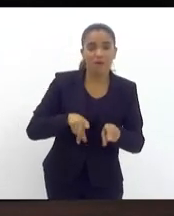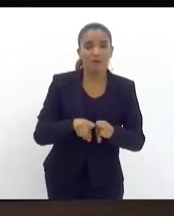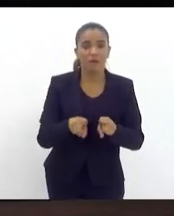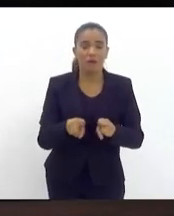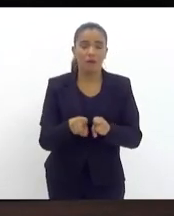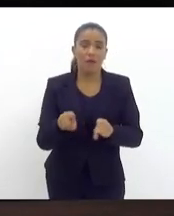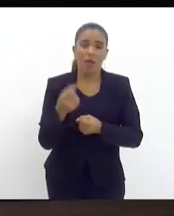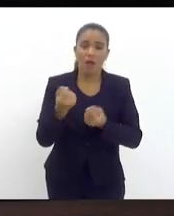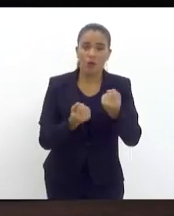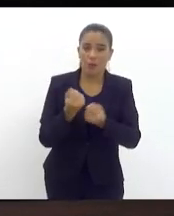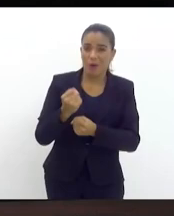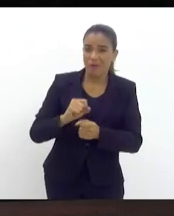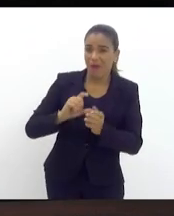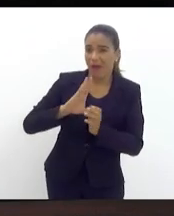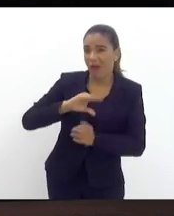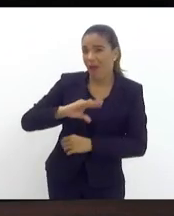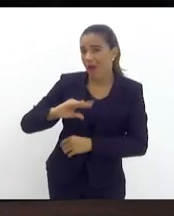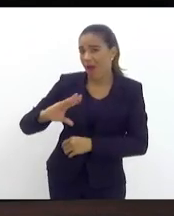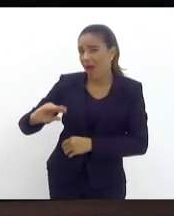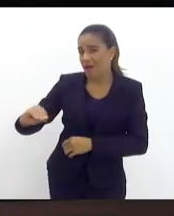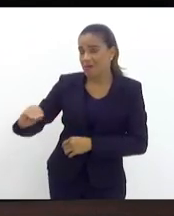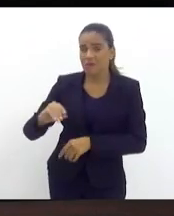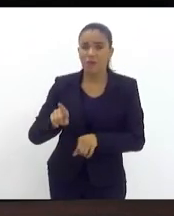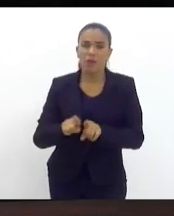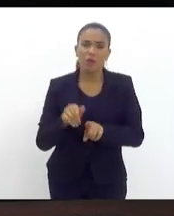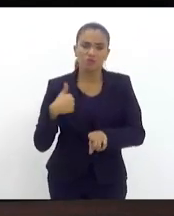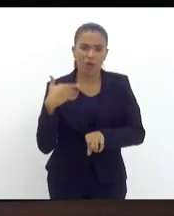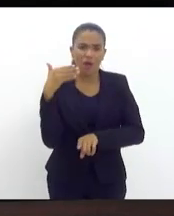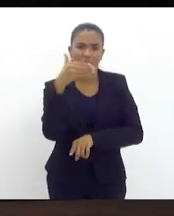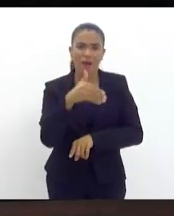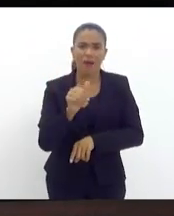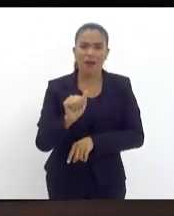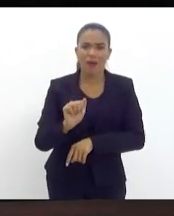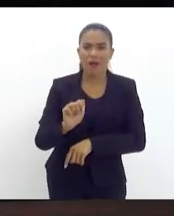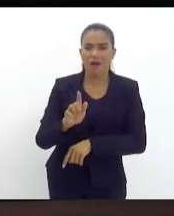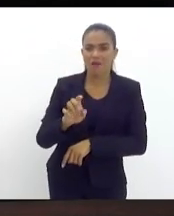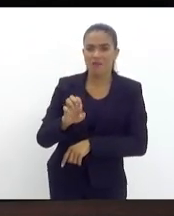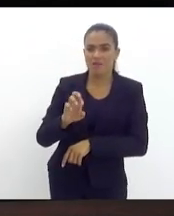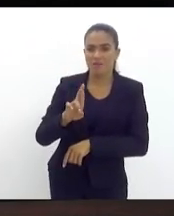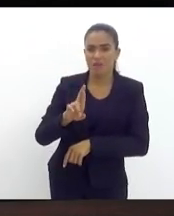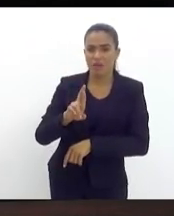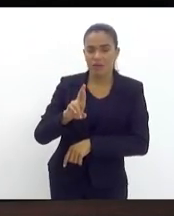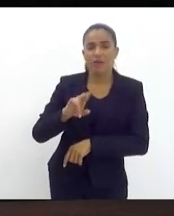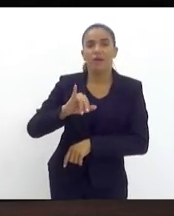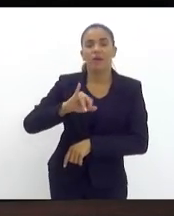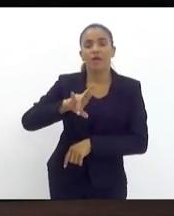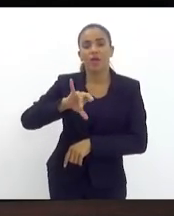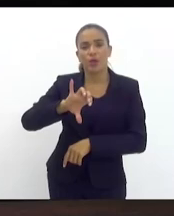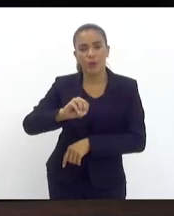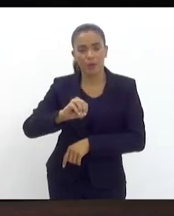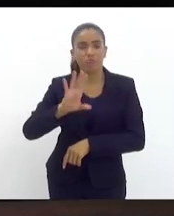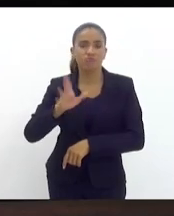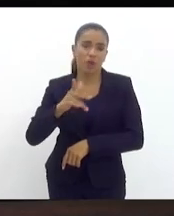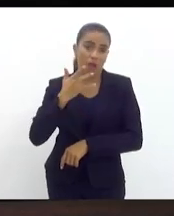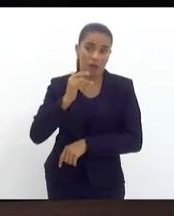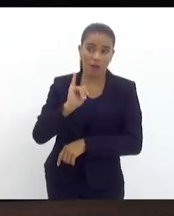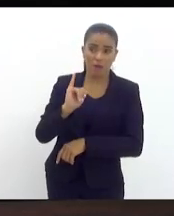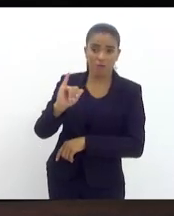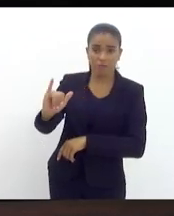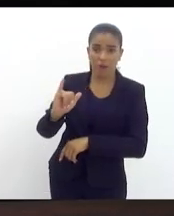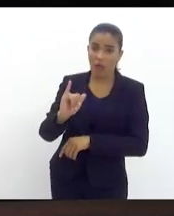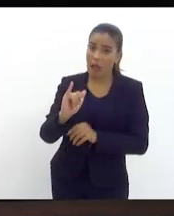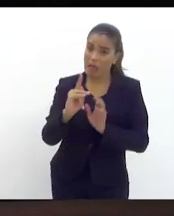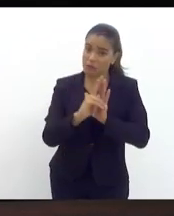atrasado então já estive também na Geri comunicando essa possível que essa possível